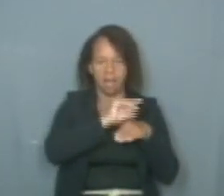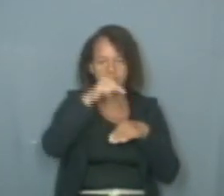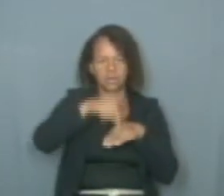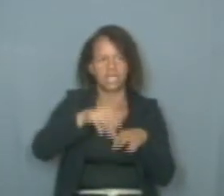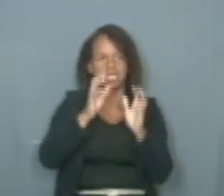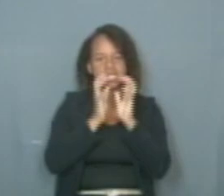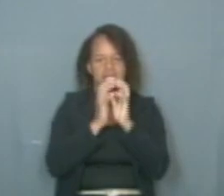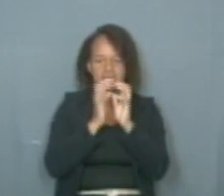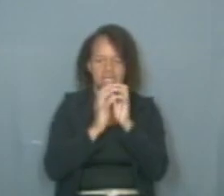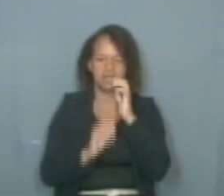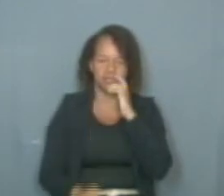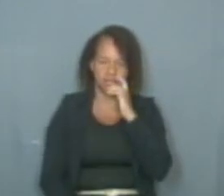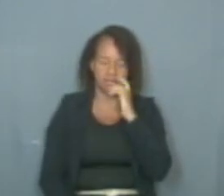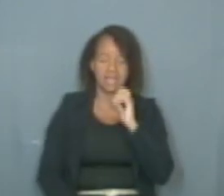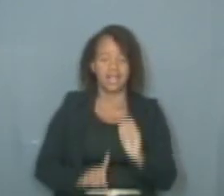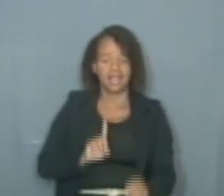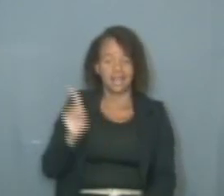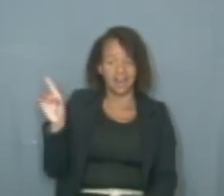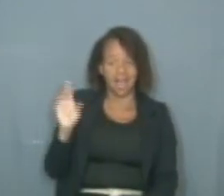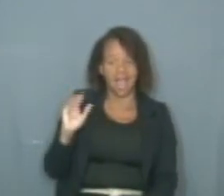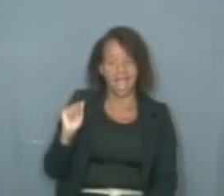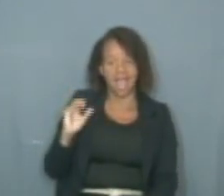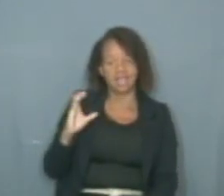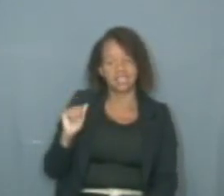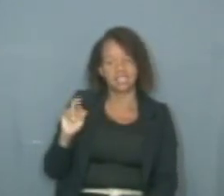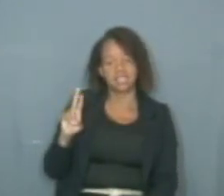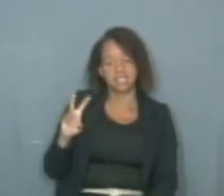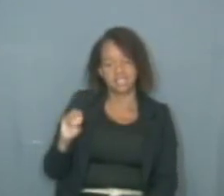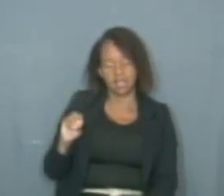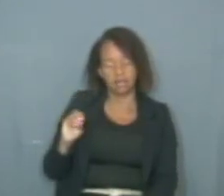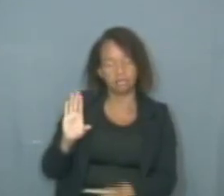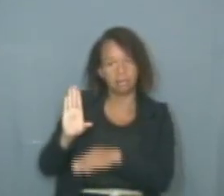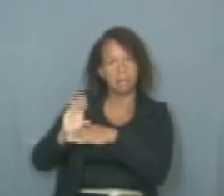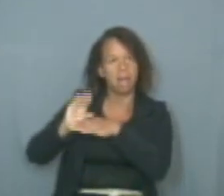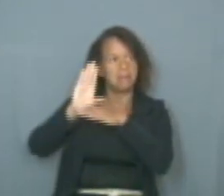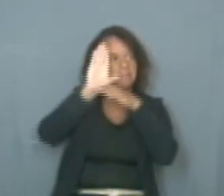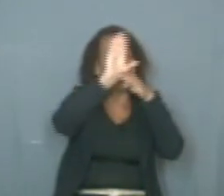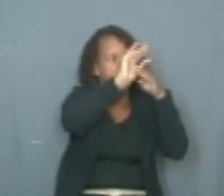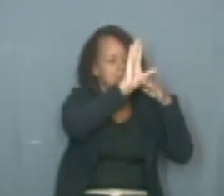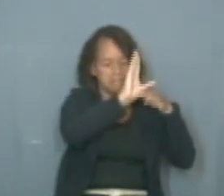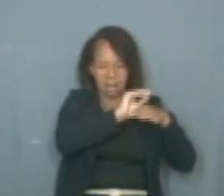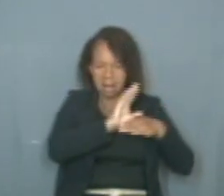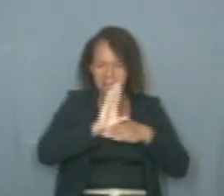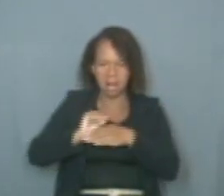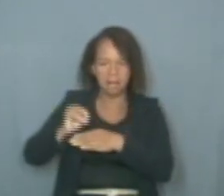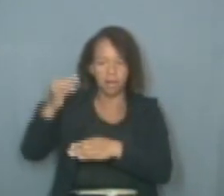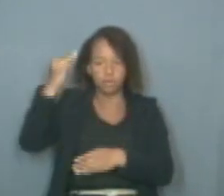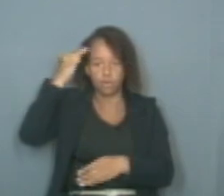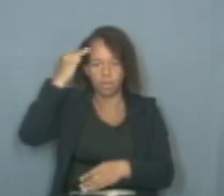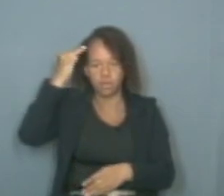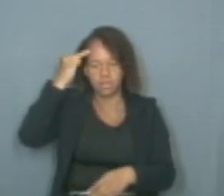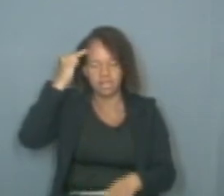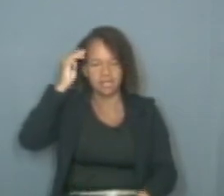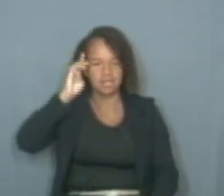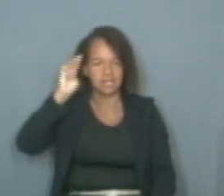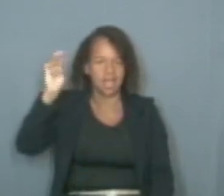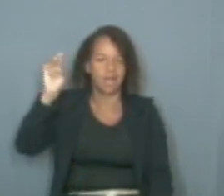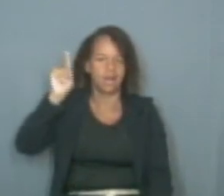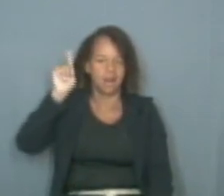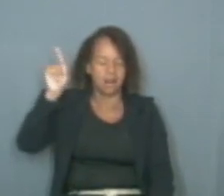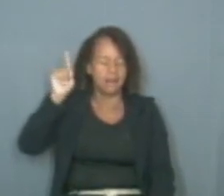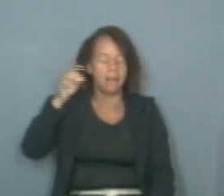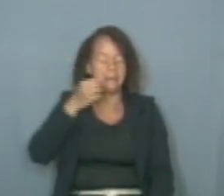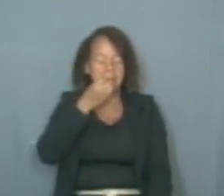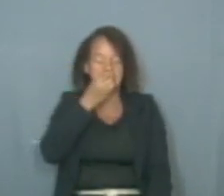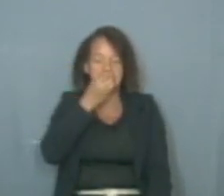Recife. O acervo de fotografias do museu é digno de comparação a